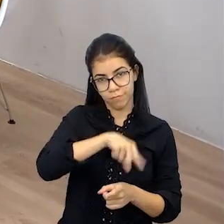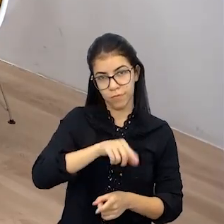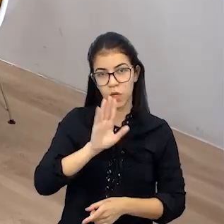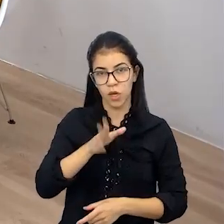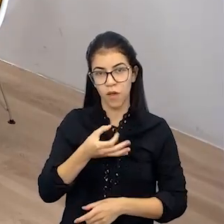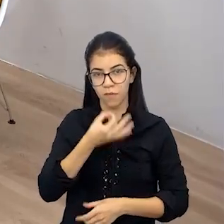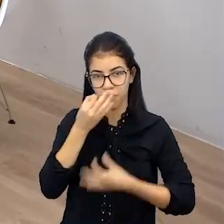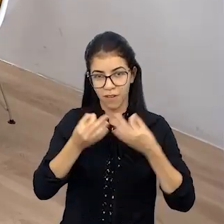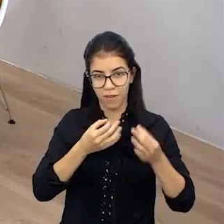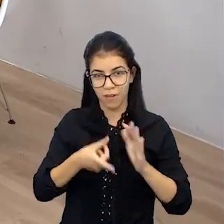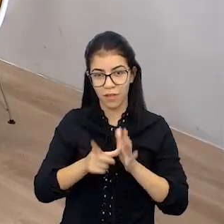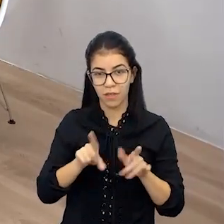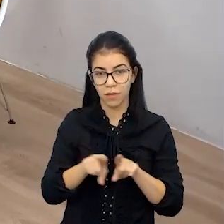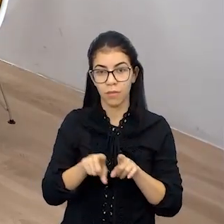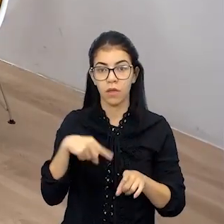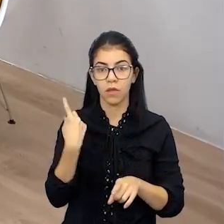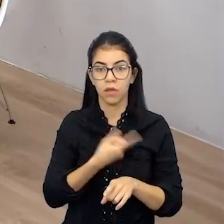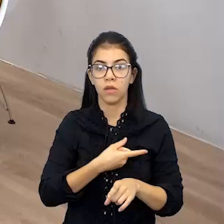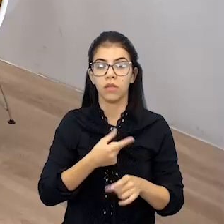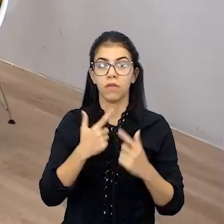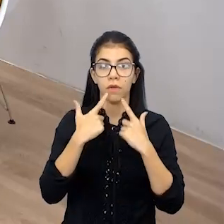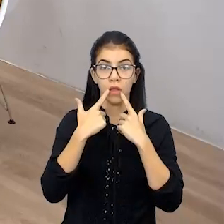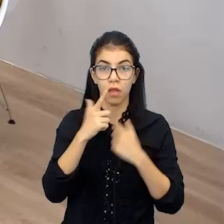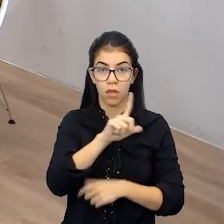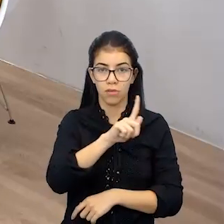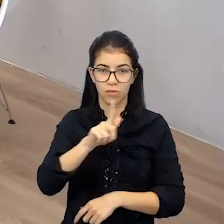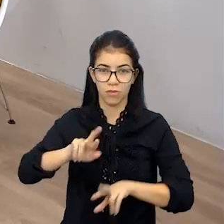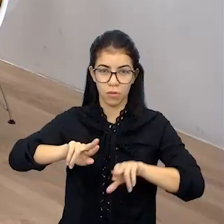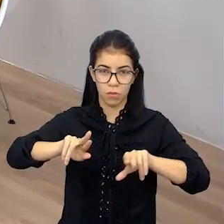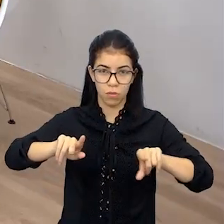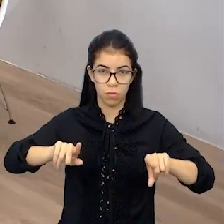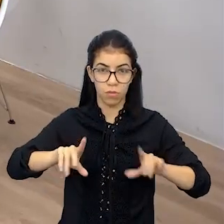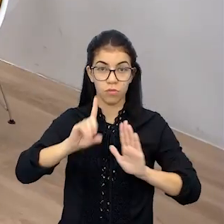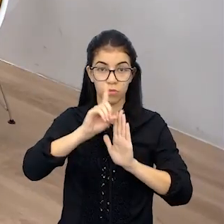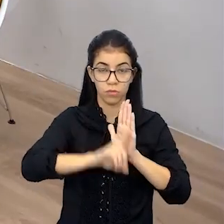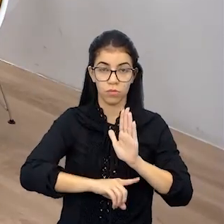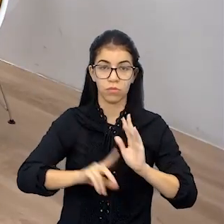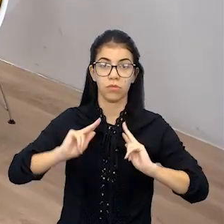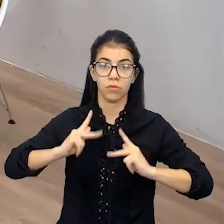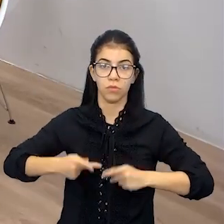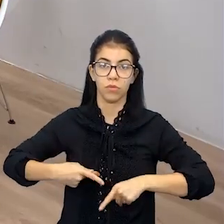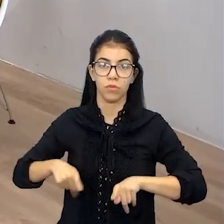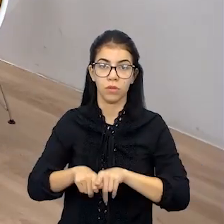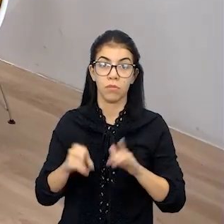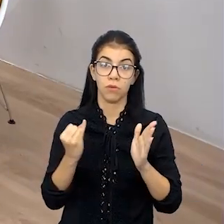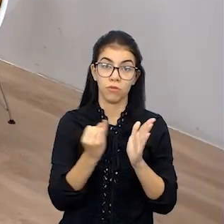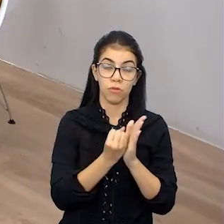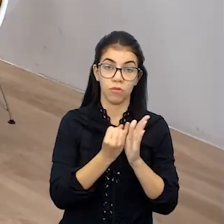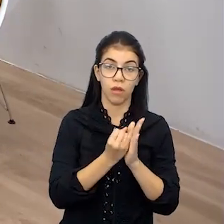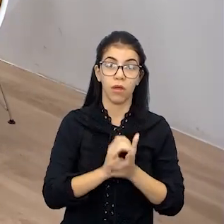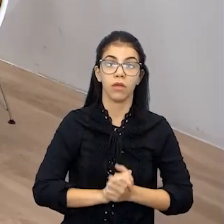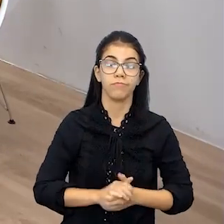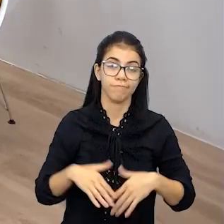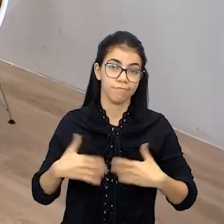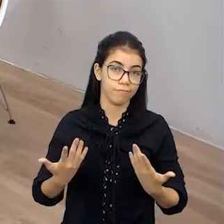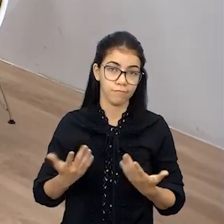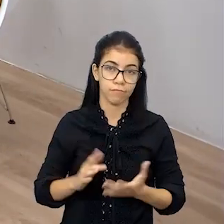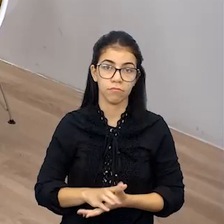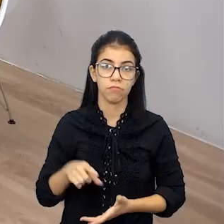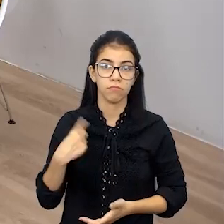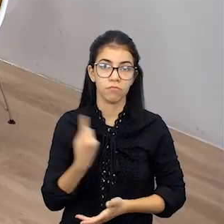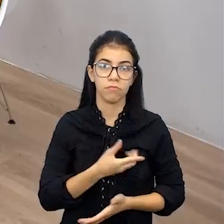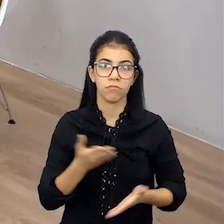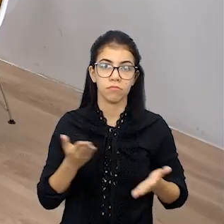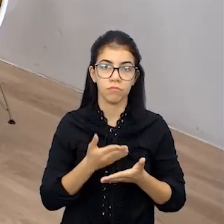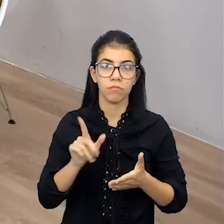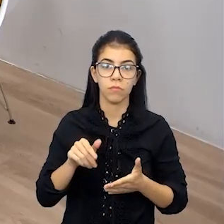da comunicação. Nós estamos falando de linguagens, nós estamos falando de direitos humanos, de identidade, enfim. E aí a gente fala